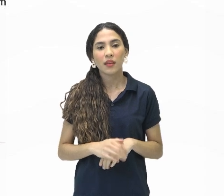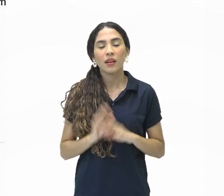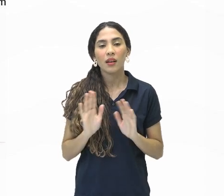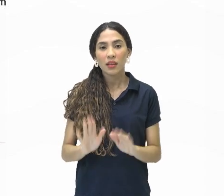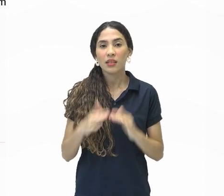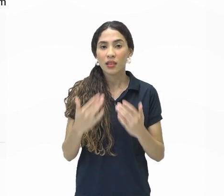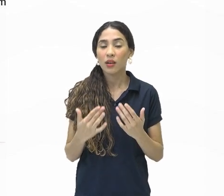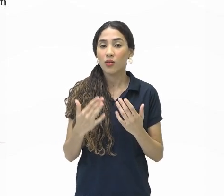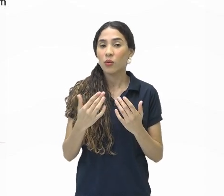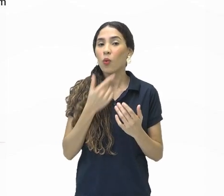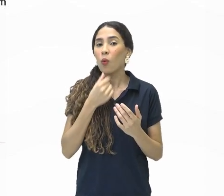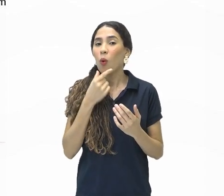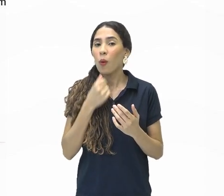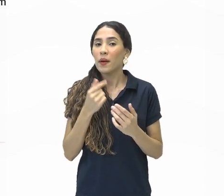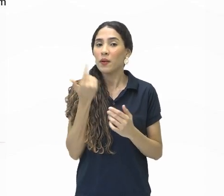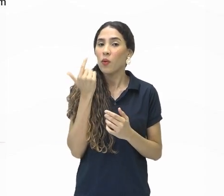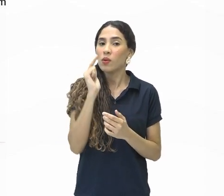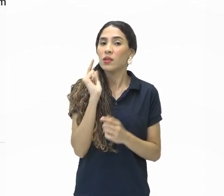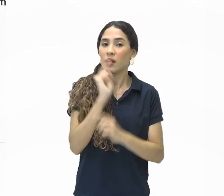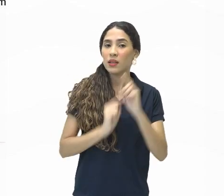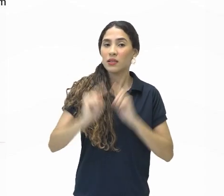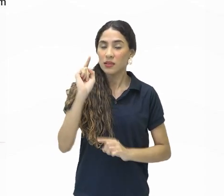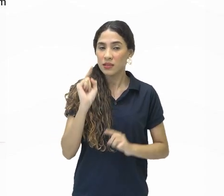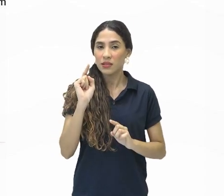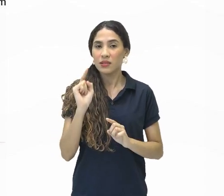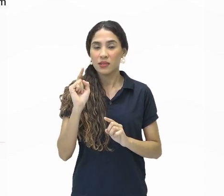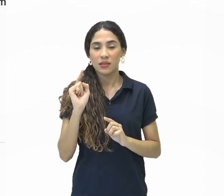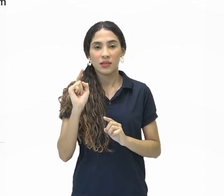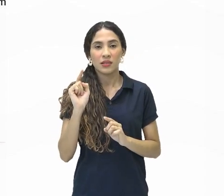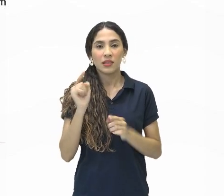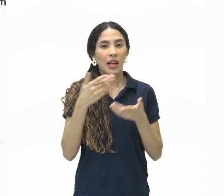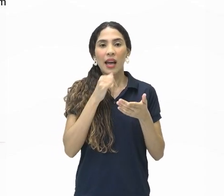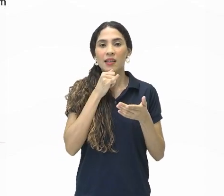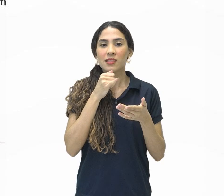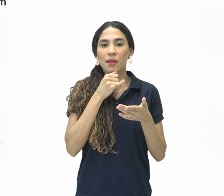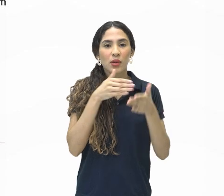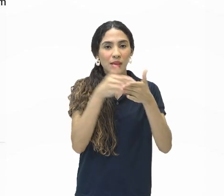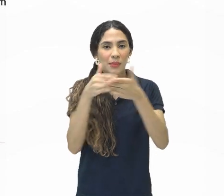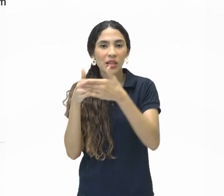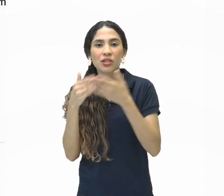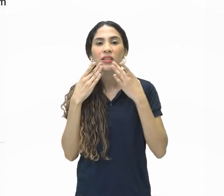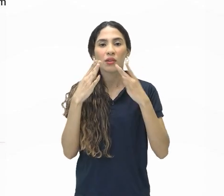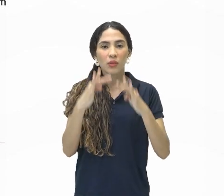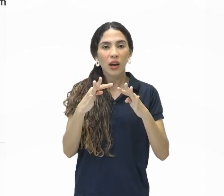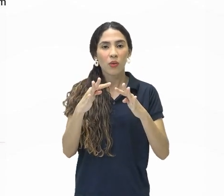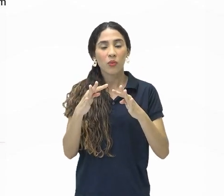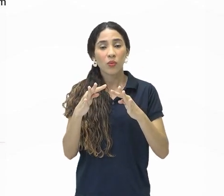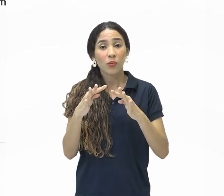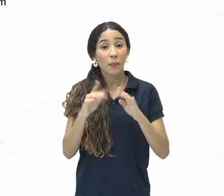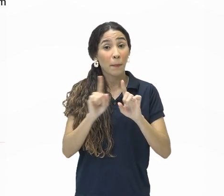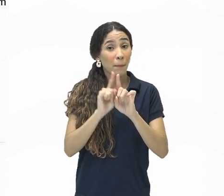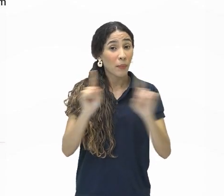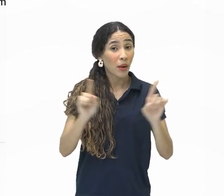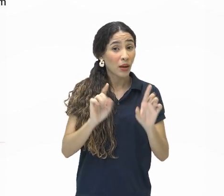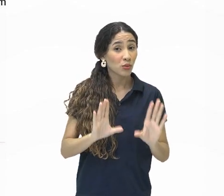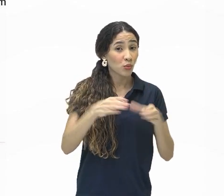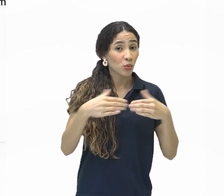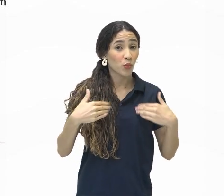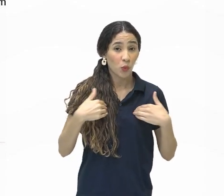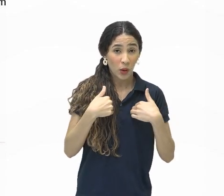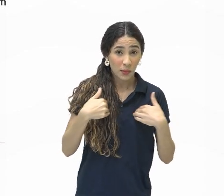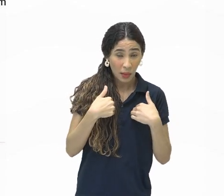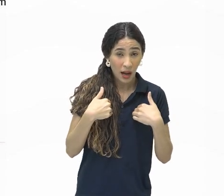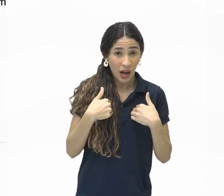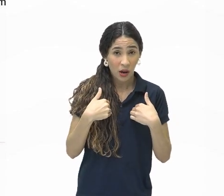Então, o homem é um ser que supera as determinações naturais. Os animais, os outros seres vivos,